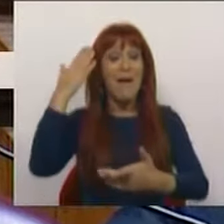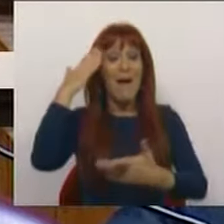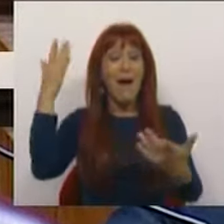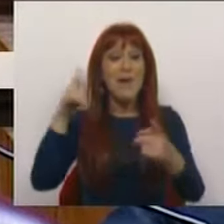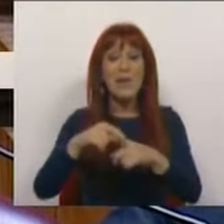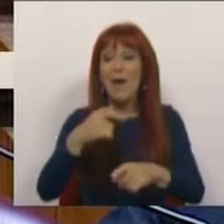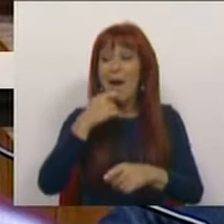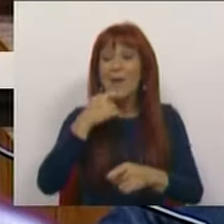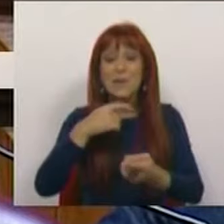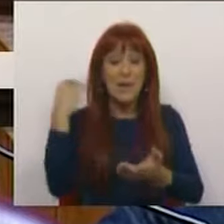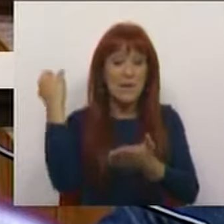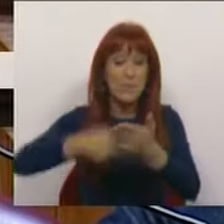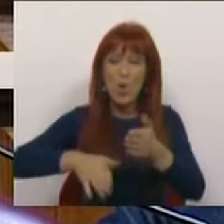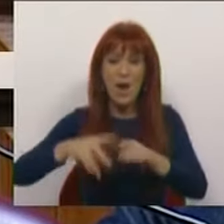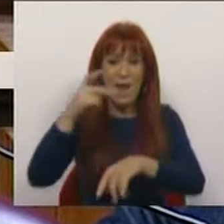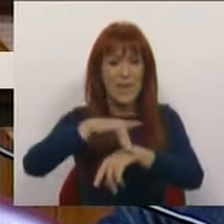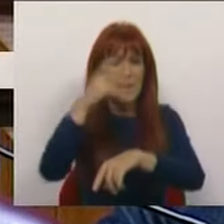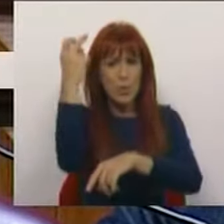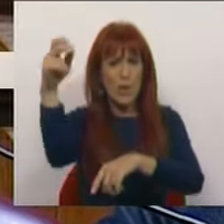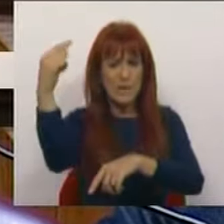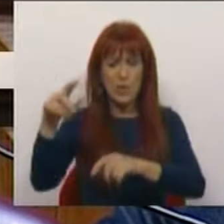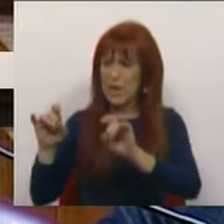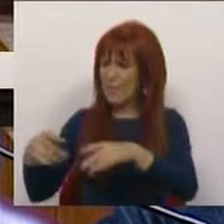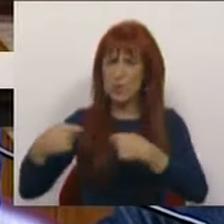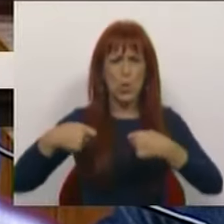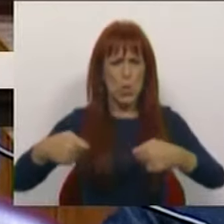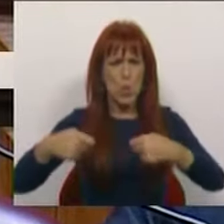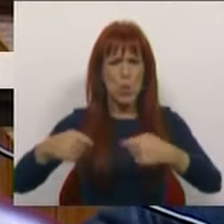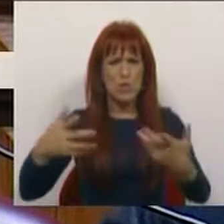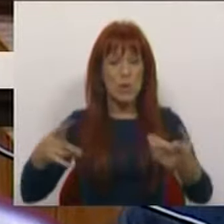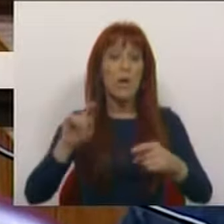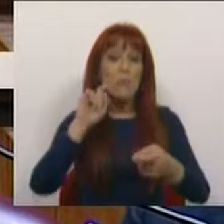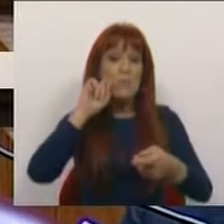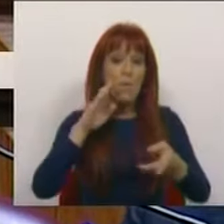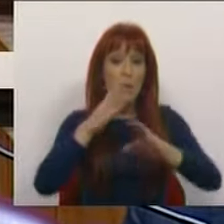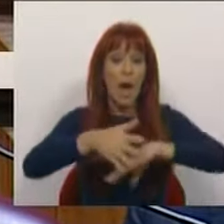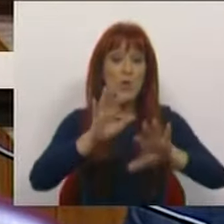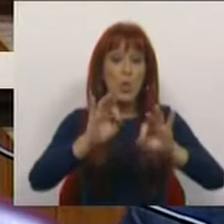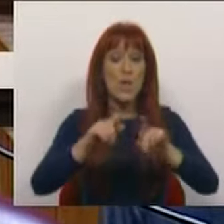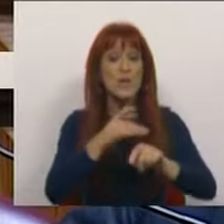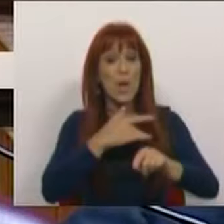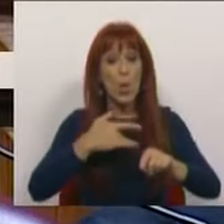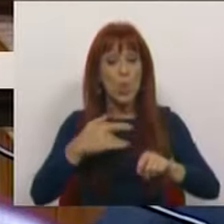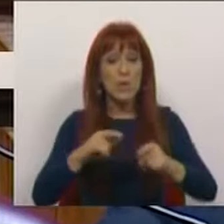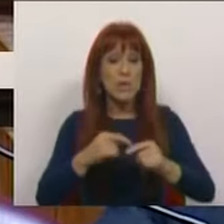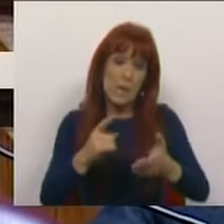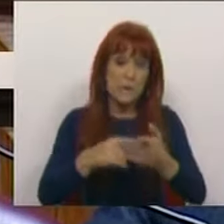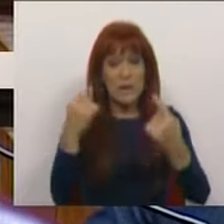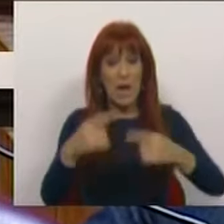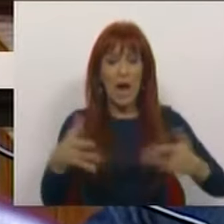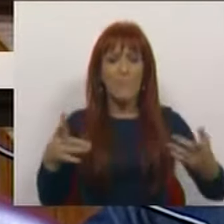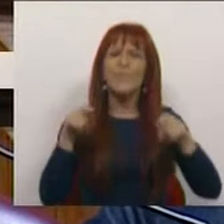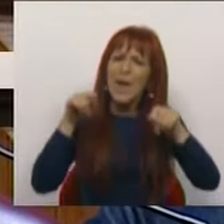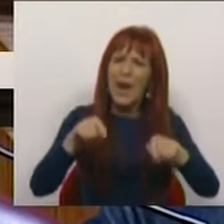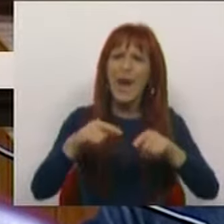considera que só isentando o doente crónico se evita os custos e garante o acesso aos cuidados de saúde de que necessitam.